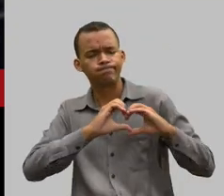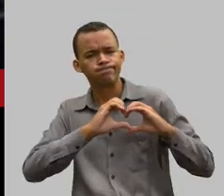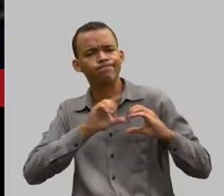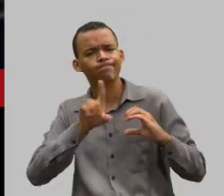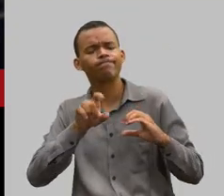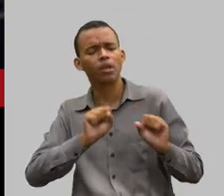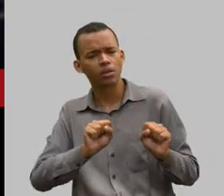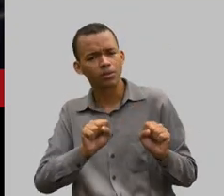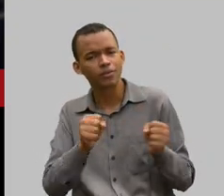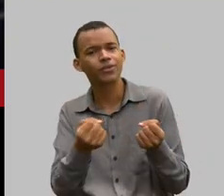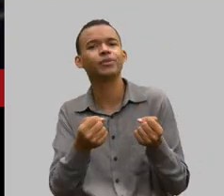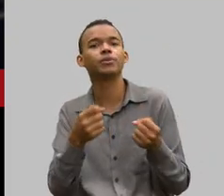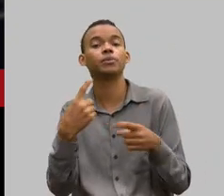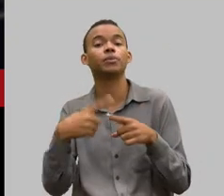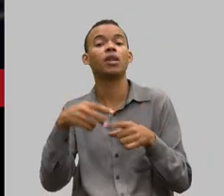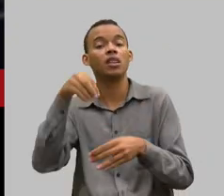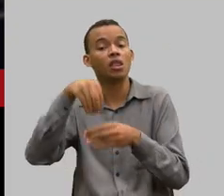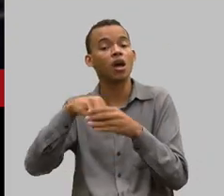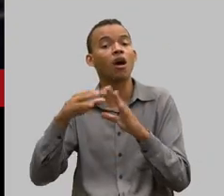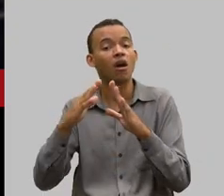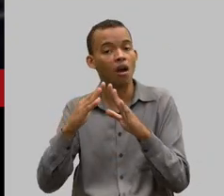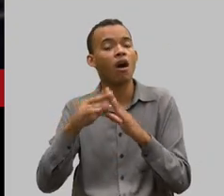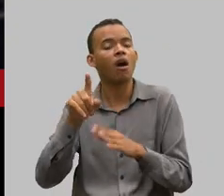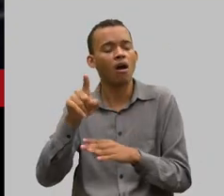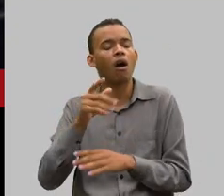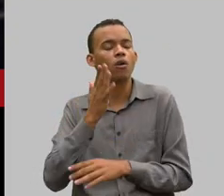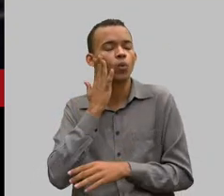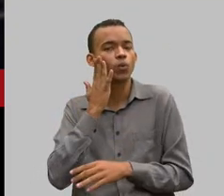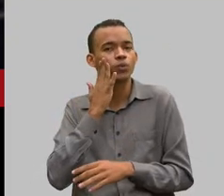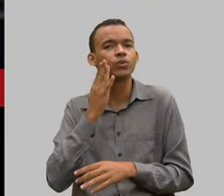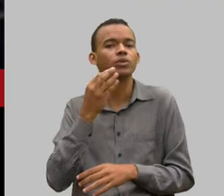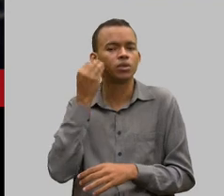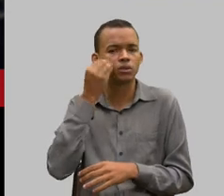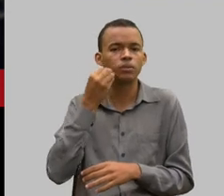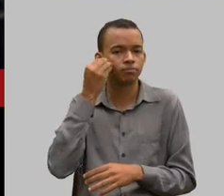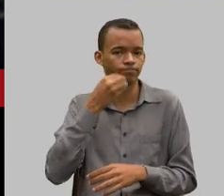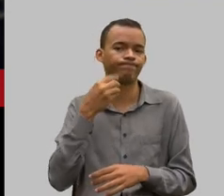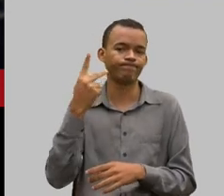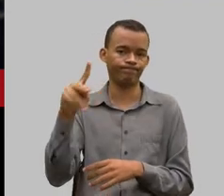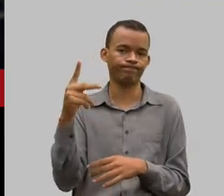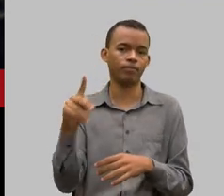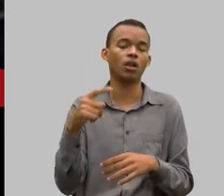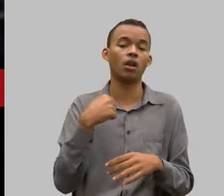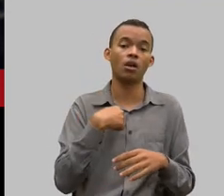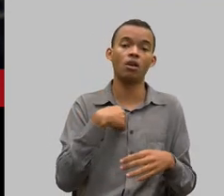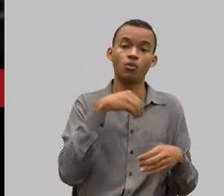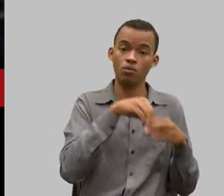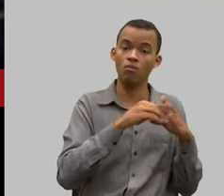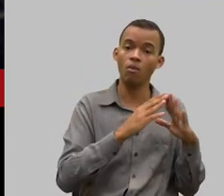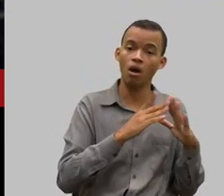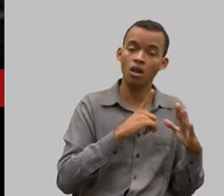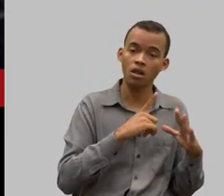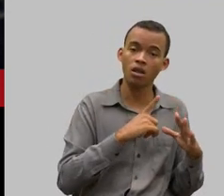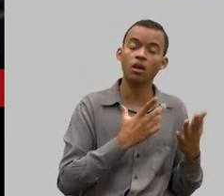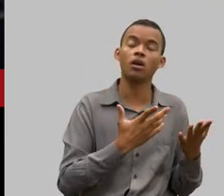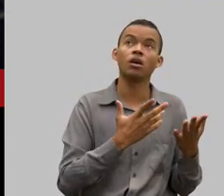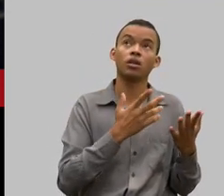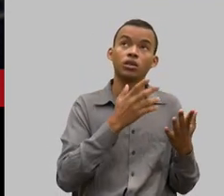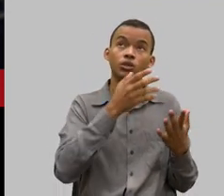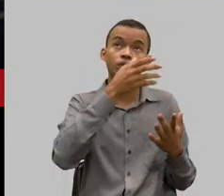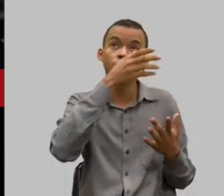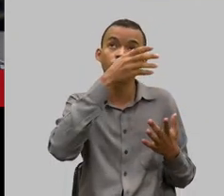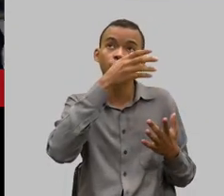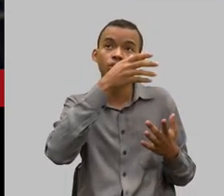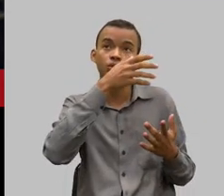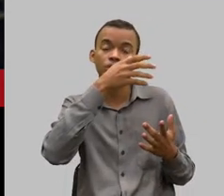porque você tem dentro da sua casa um exemplo eu tenho afilhadas com autismo tem sobrinho